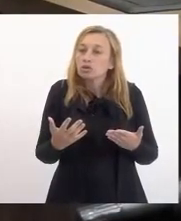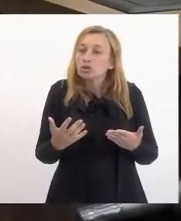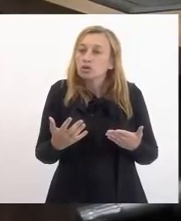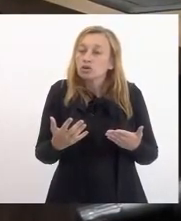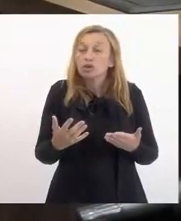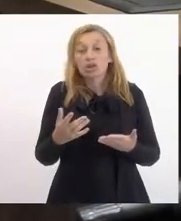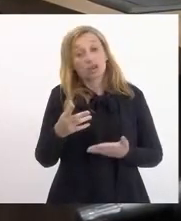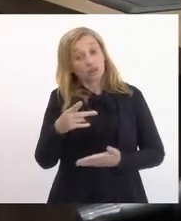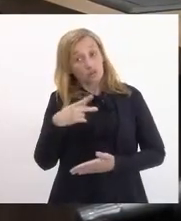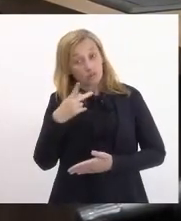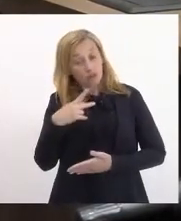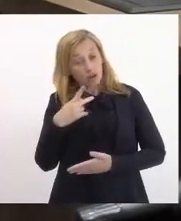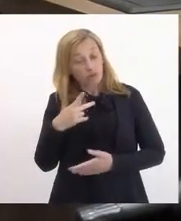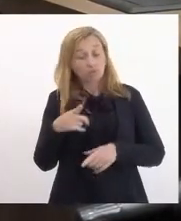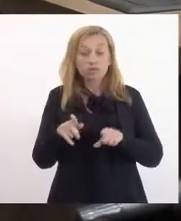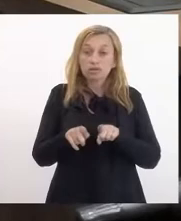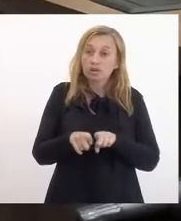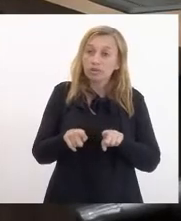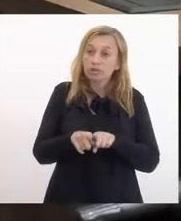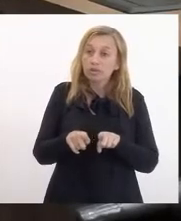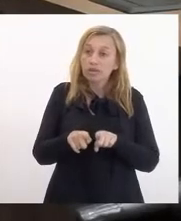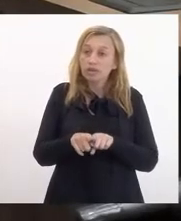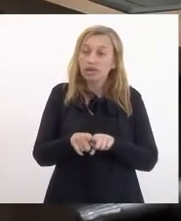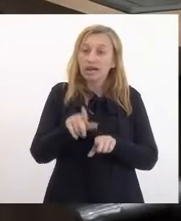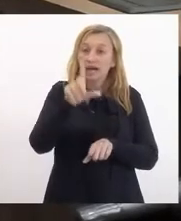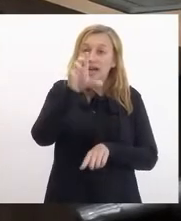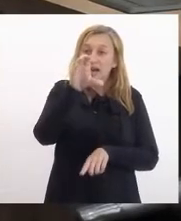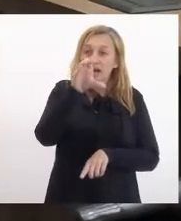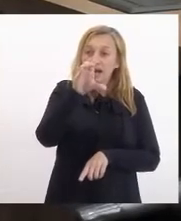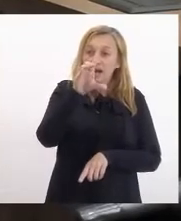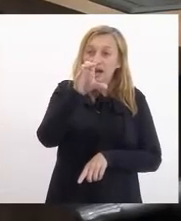ouso dizer, hoje em dia, até canário,